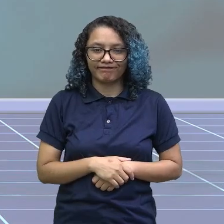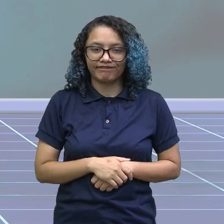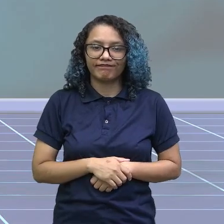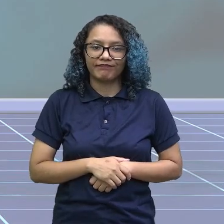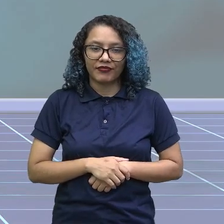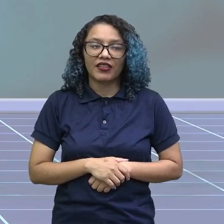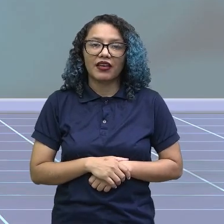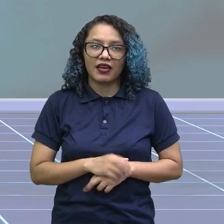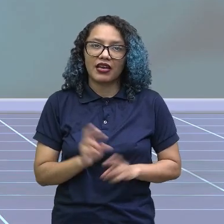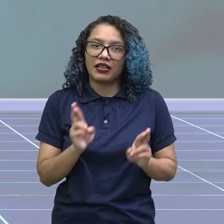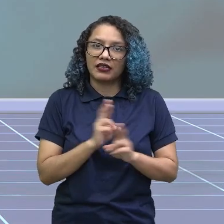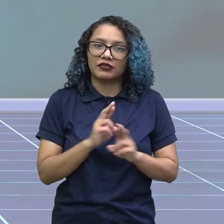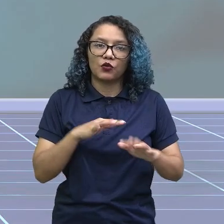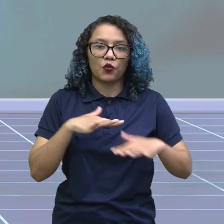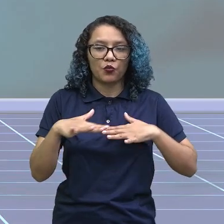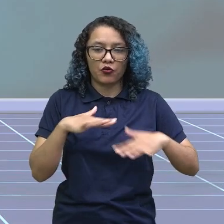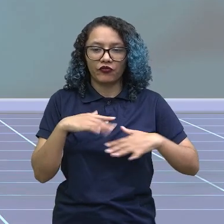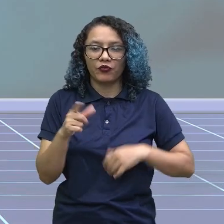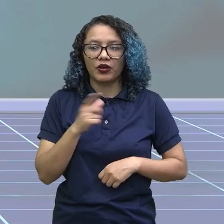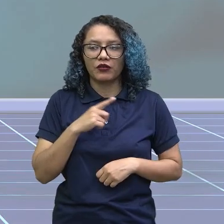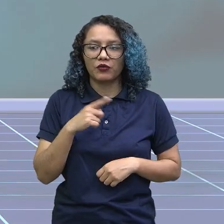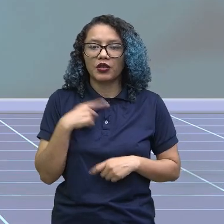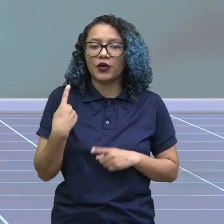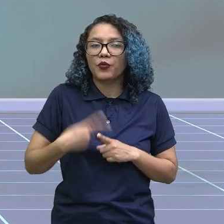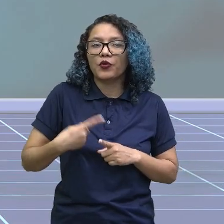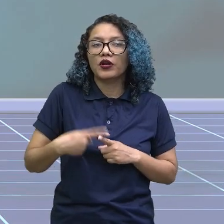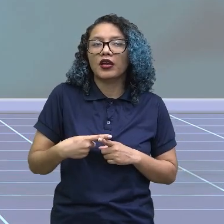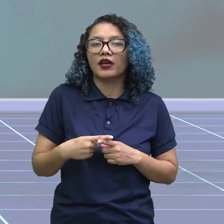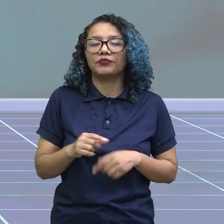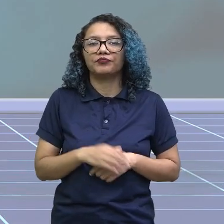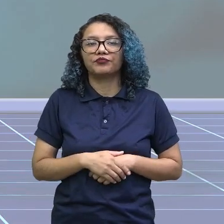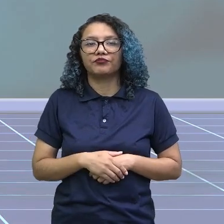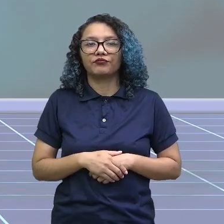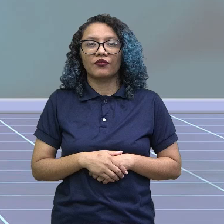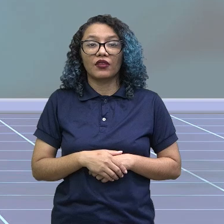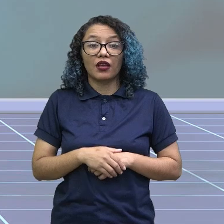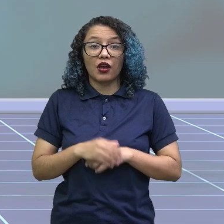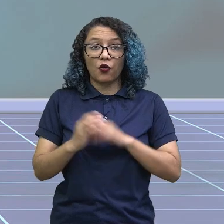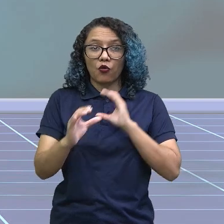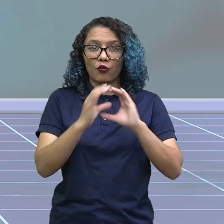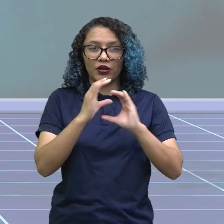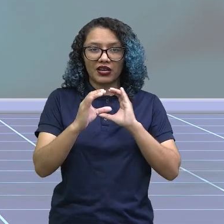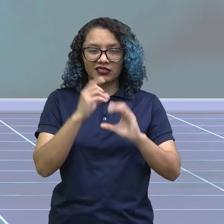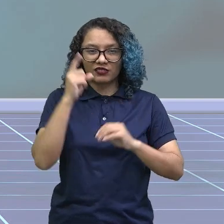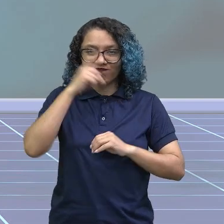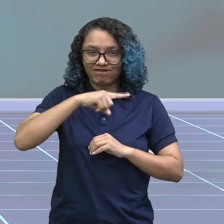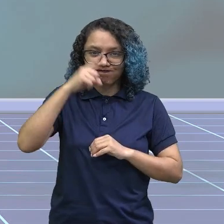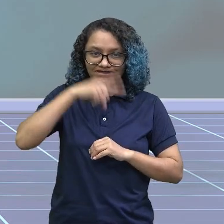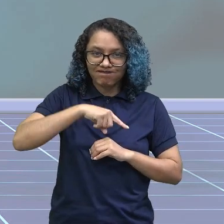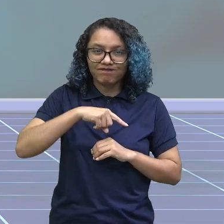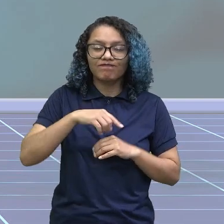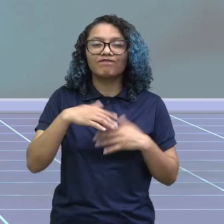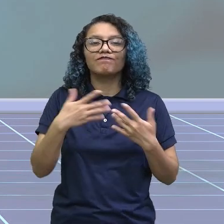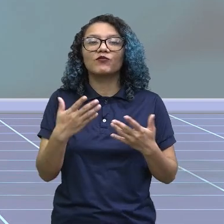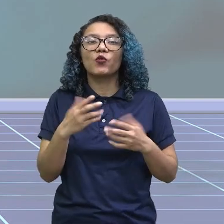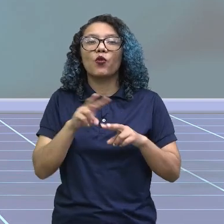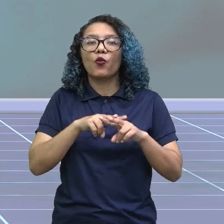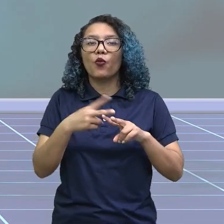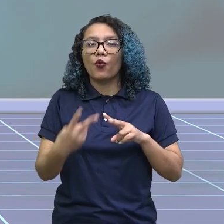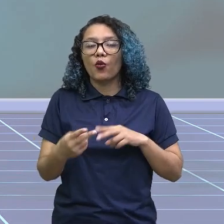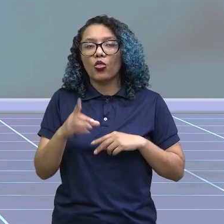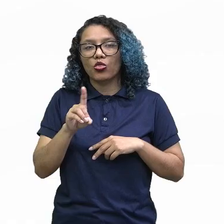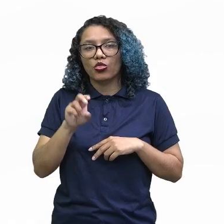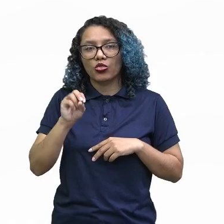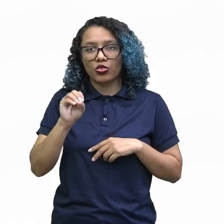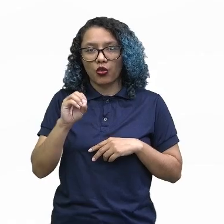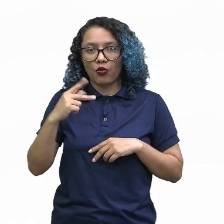aos movimentos, porque tem essa falha aí de comunicação com o neurotransmissor chamado de dopamina. Tá? Então, os